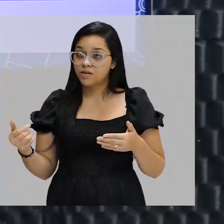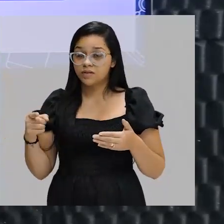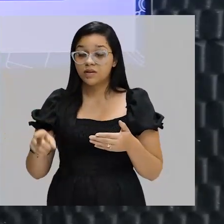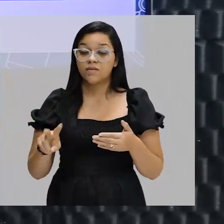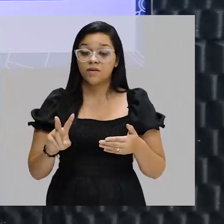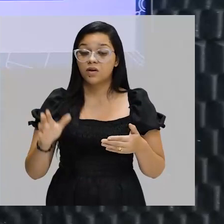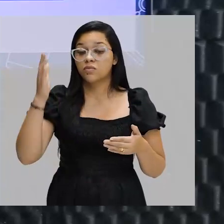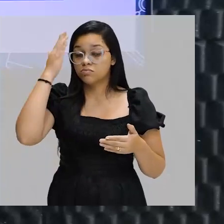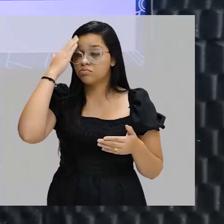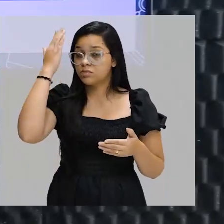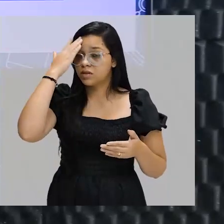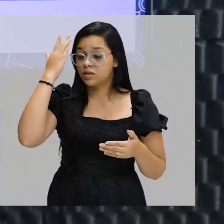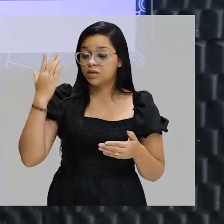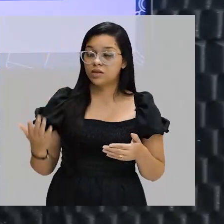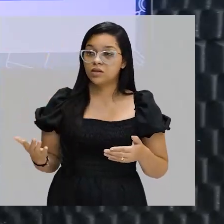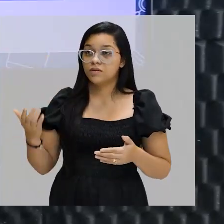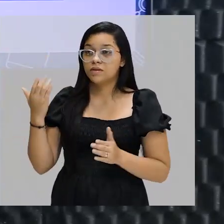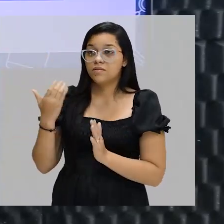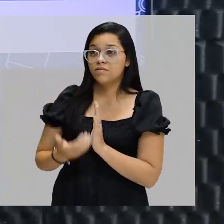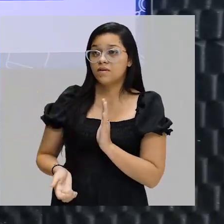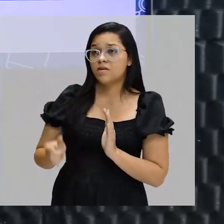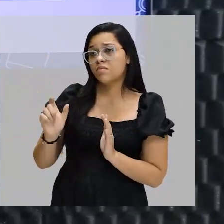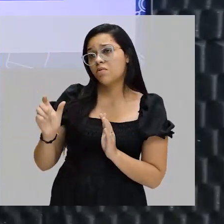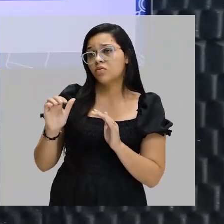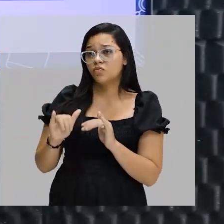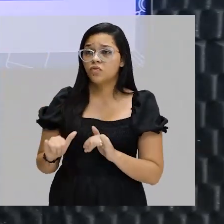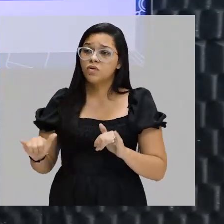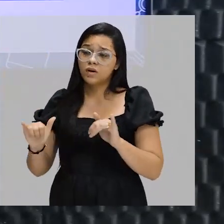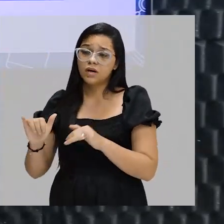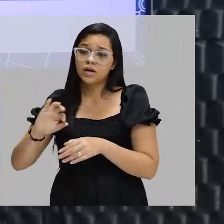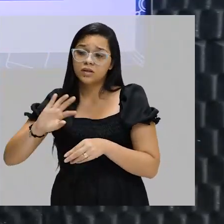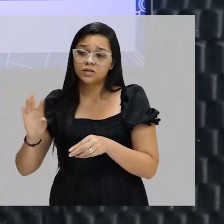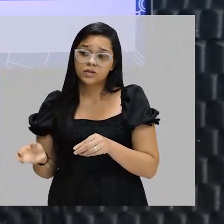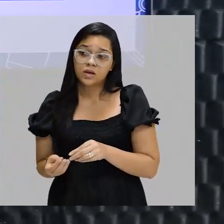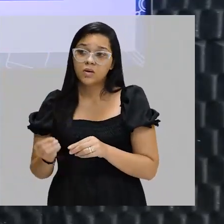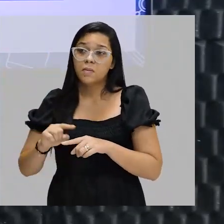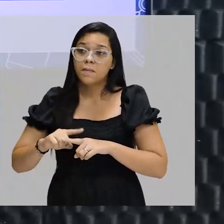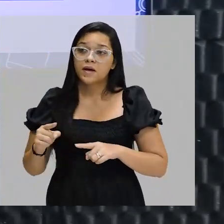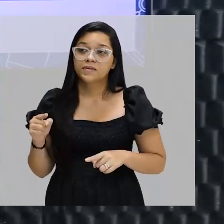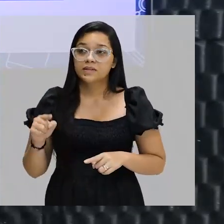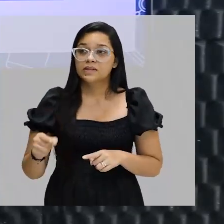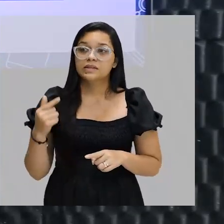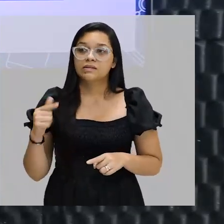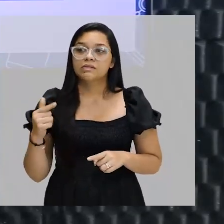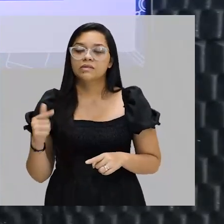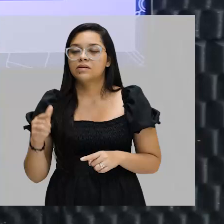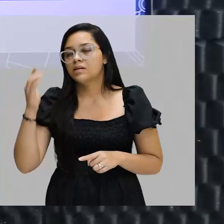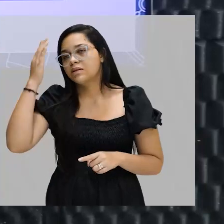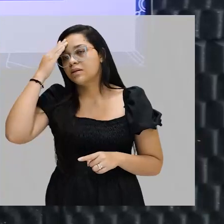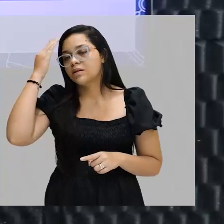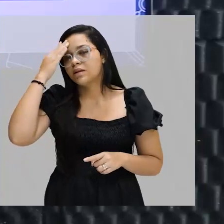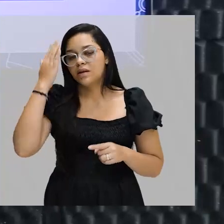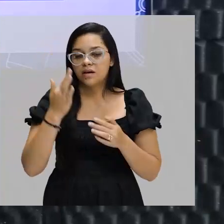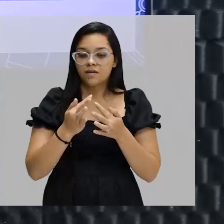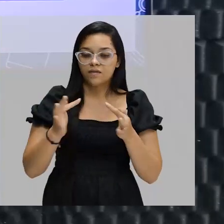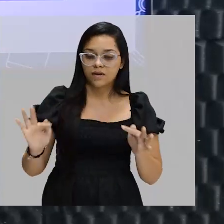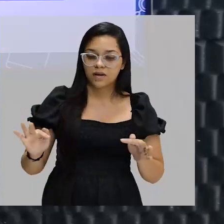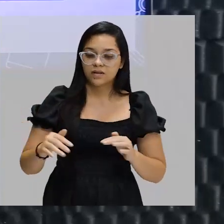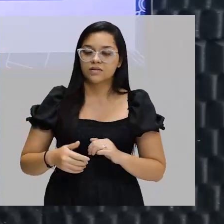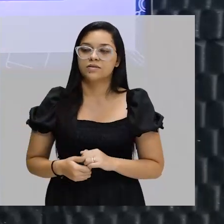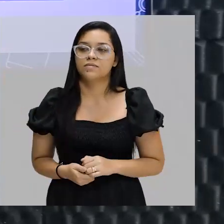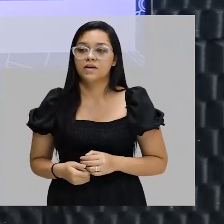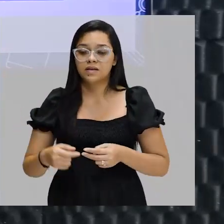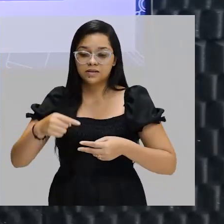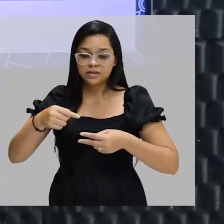vai continuar entendendo. Você perde um pouquinho de informação adicional, mas você não fica sem entender a frase.